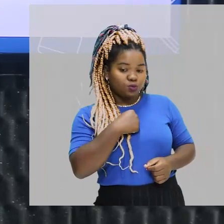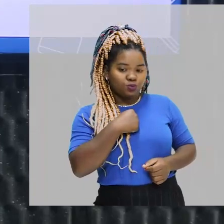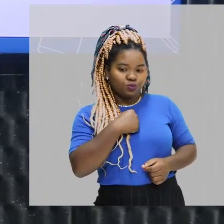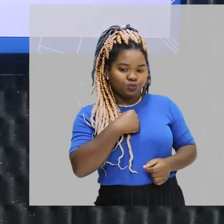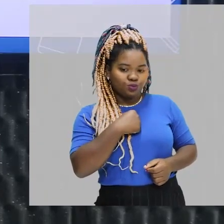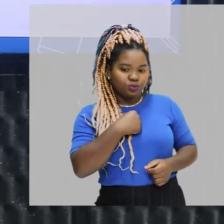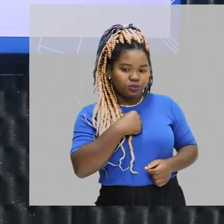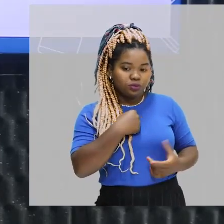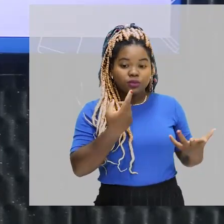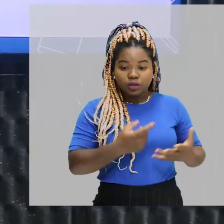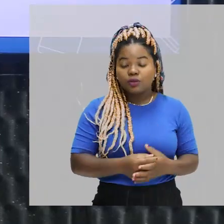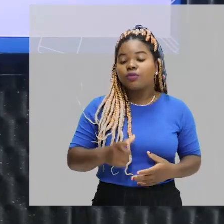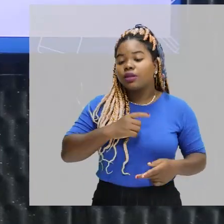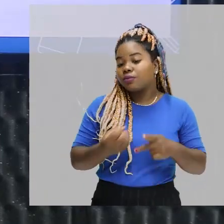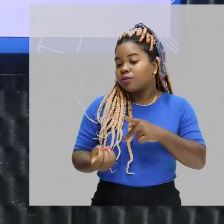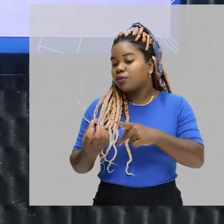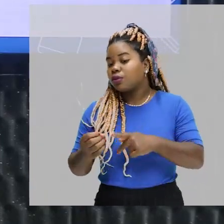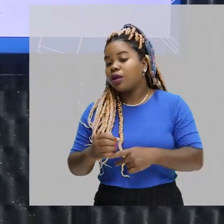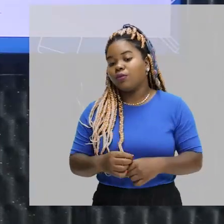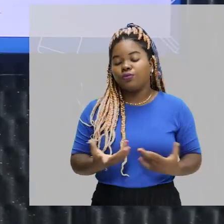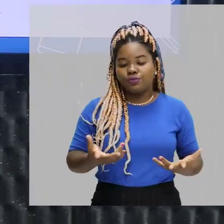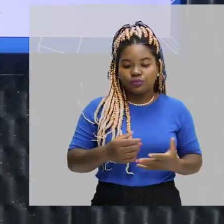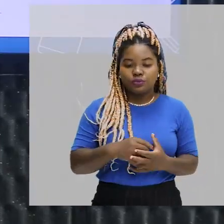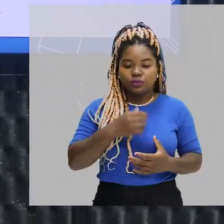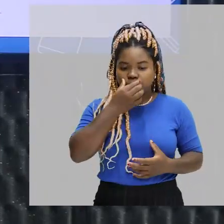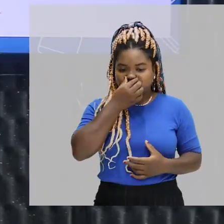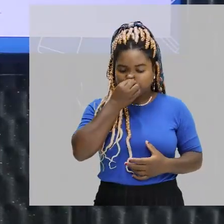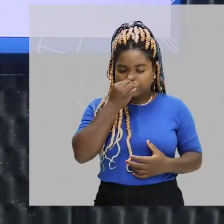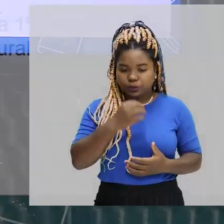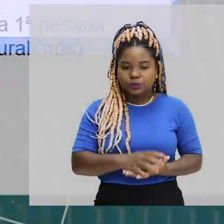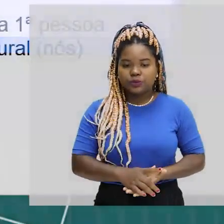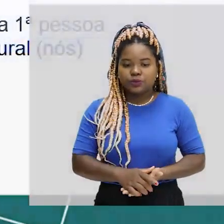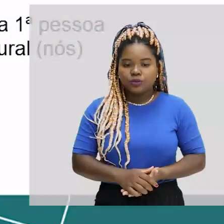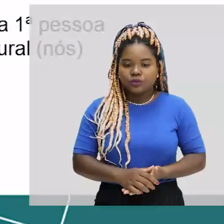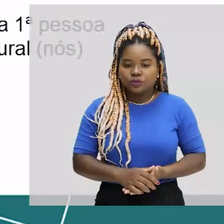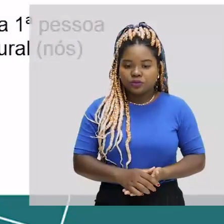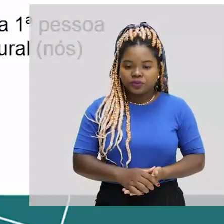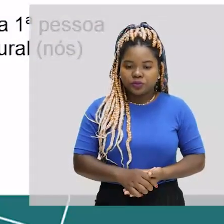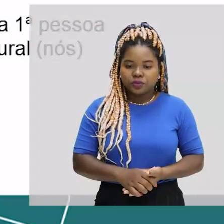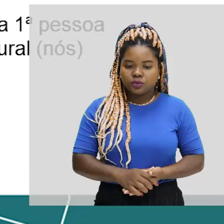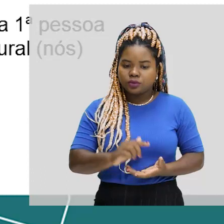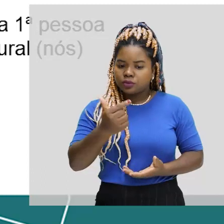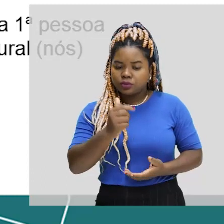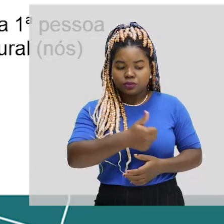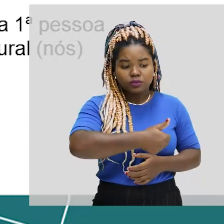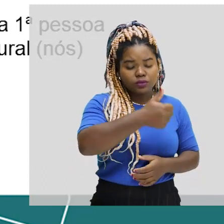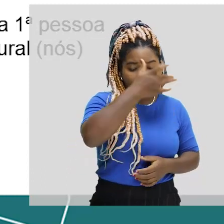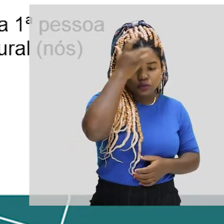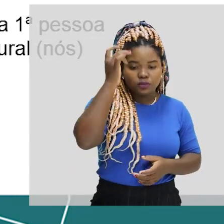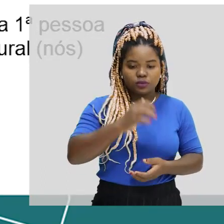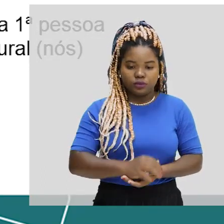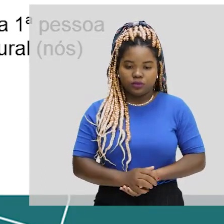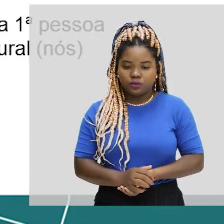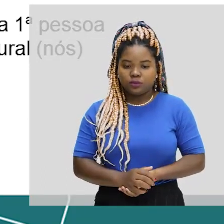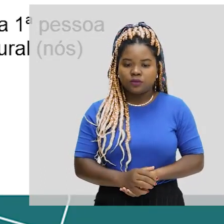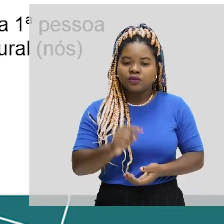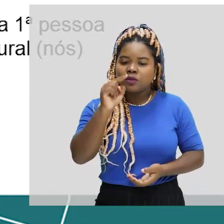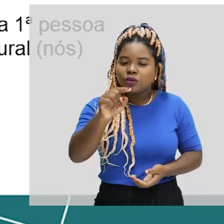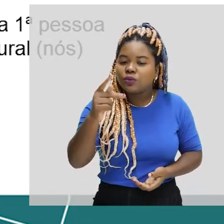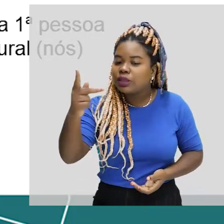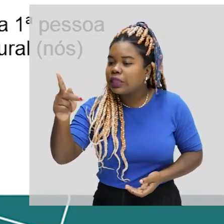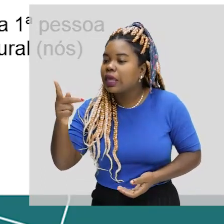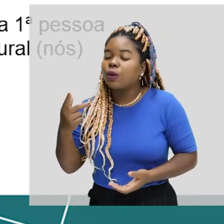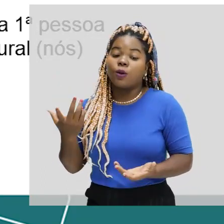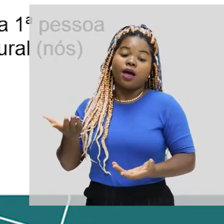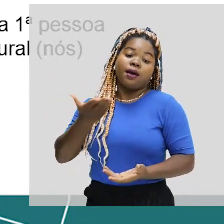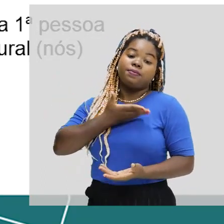cinema. Tá bom? Agora, quando não tem a primeira pessoa, tá? Tu e teu